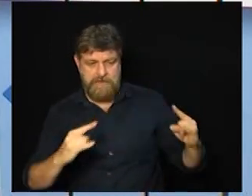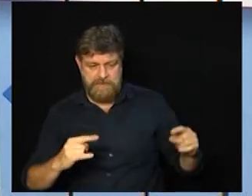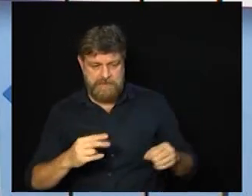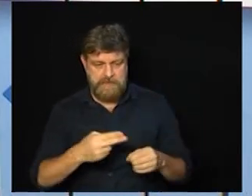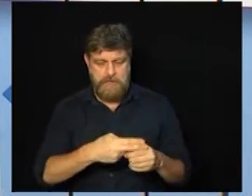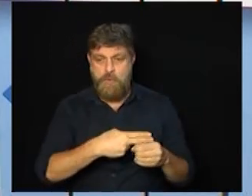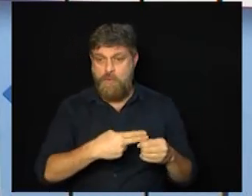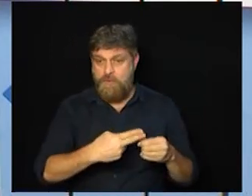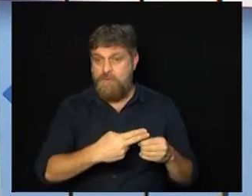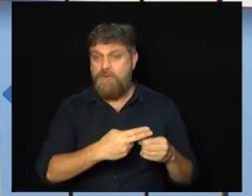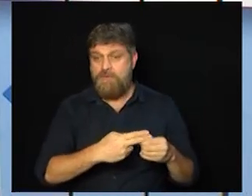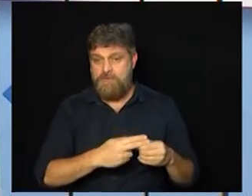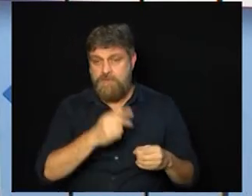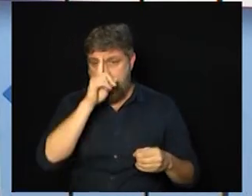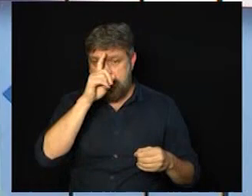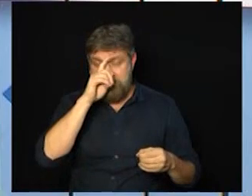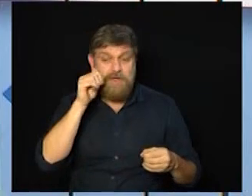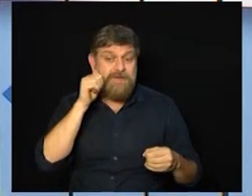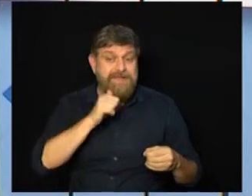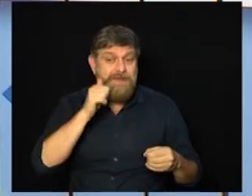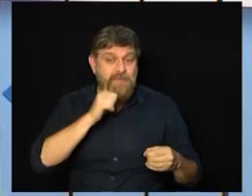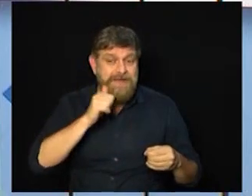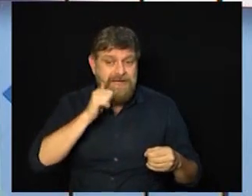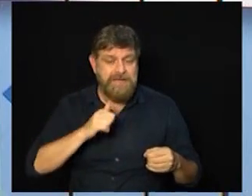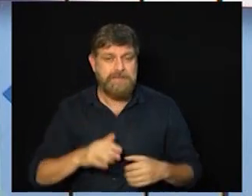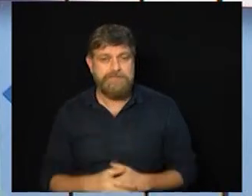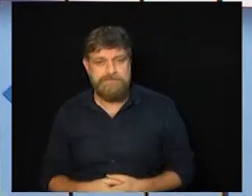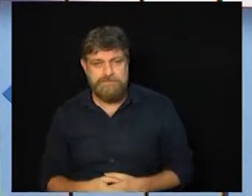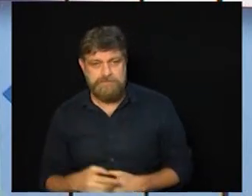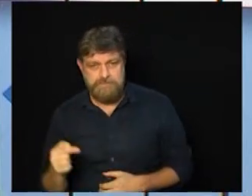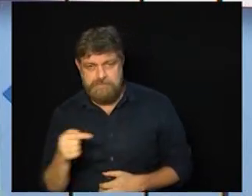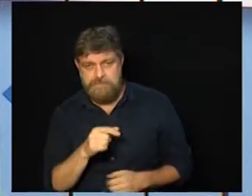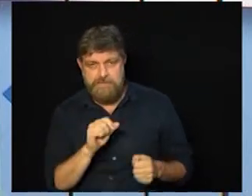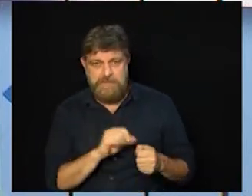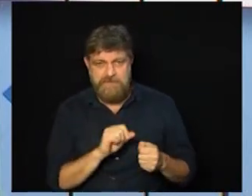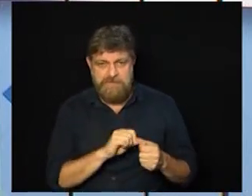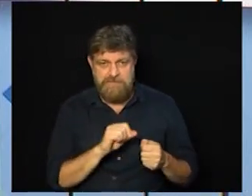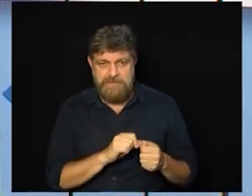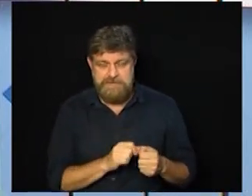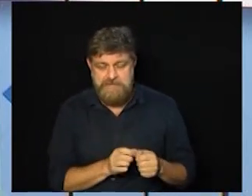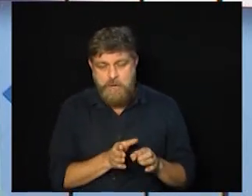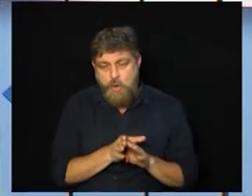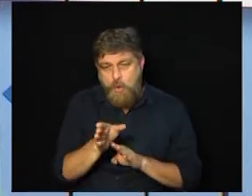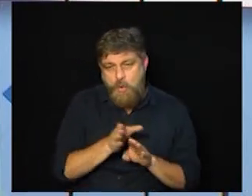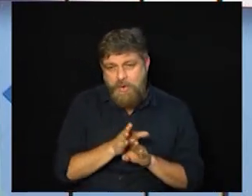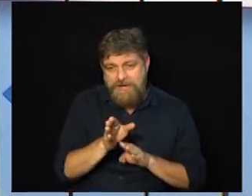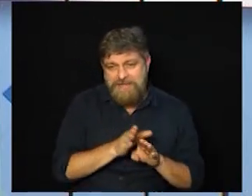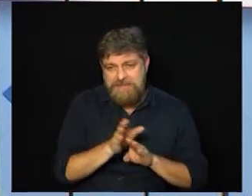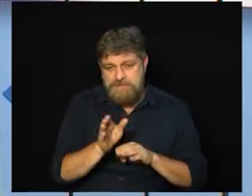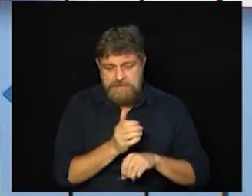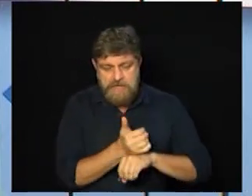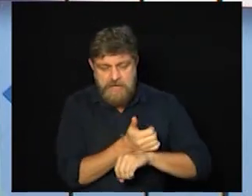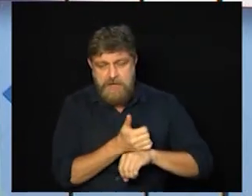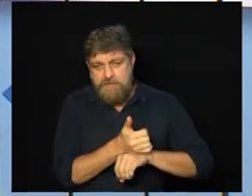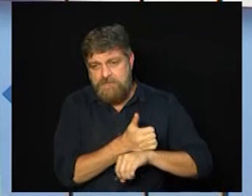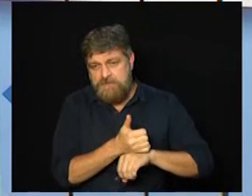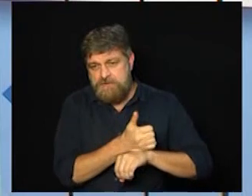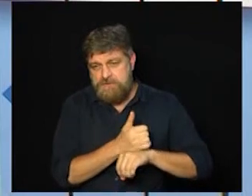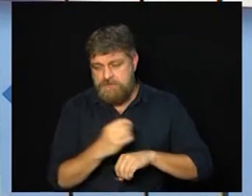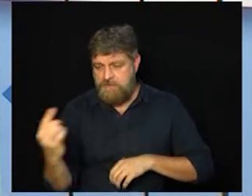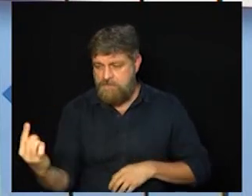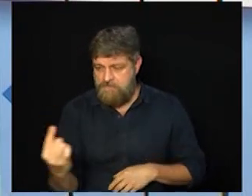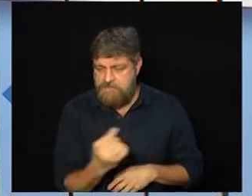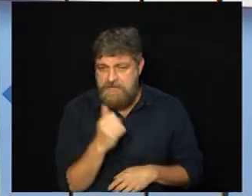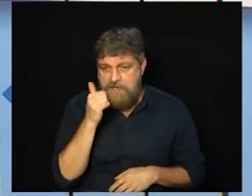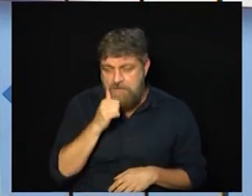caism que é o centro de integral de Sá e da Unicamp que farão assim orientações esses profissionais a orientar as mulheres